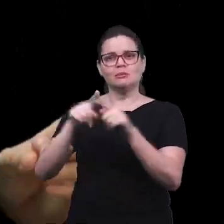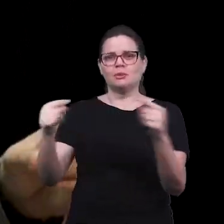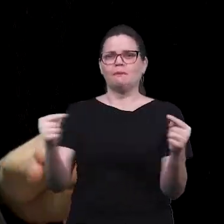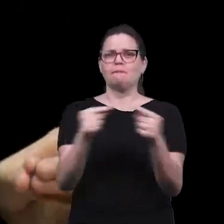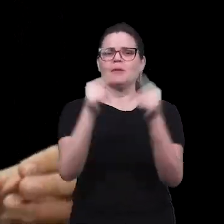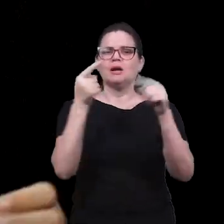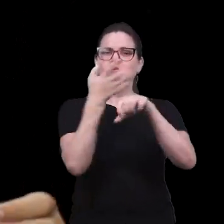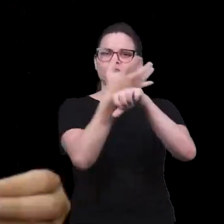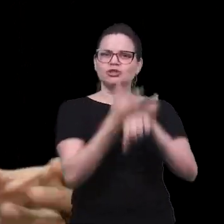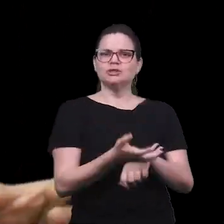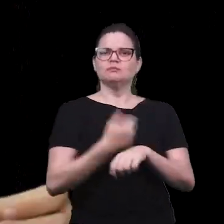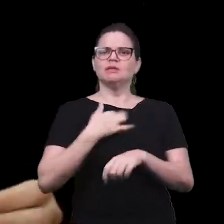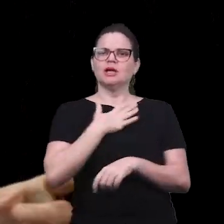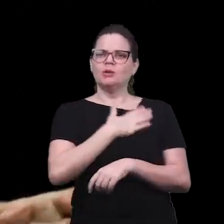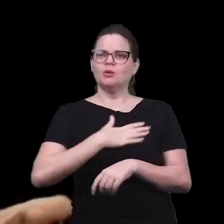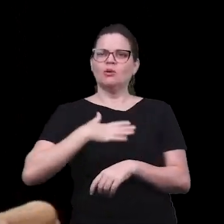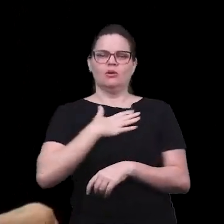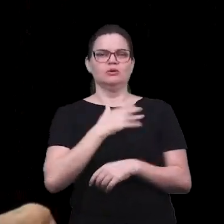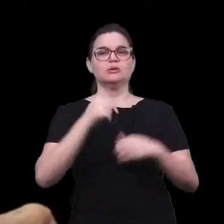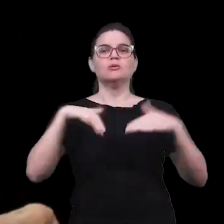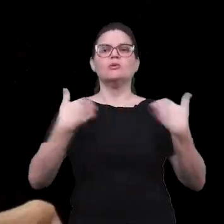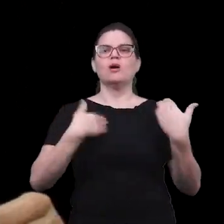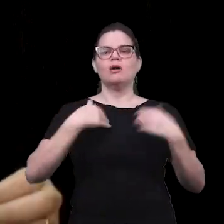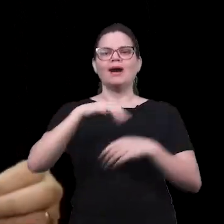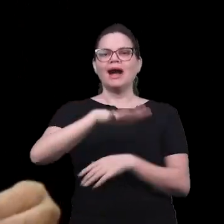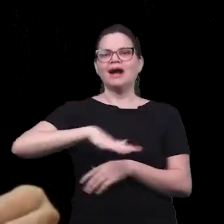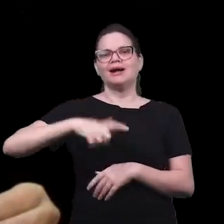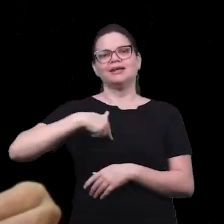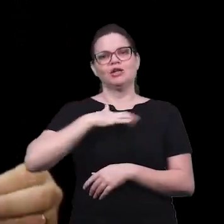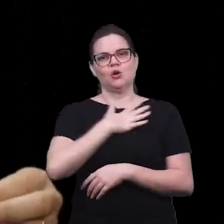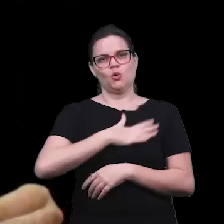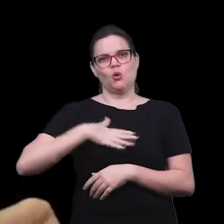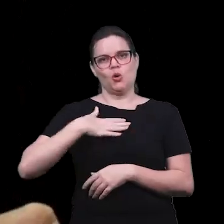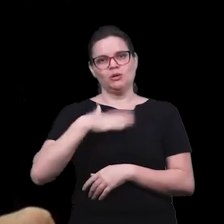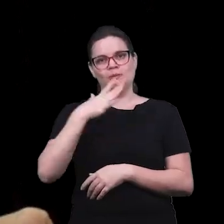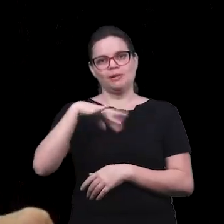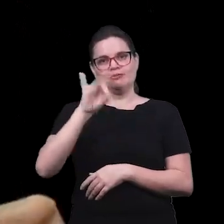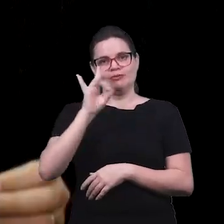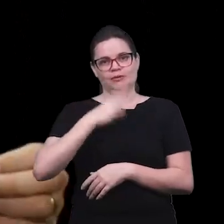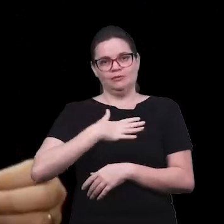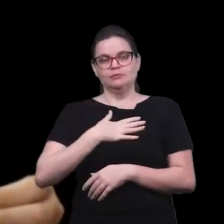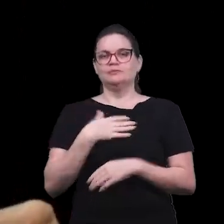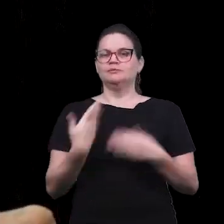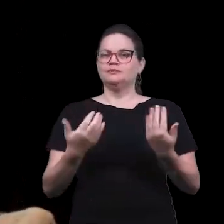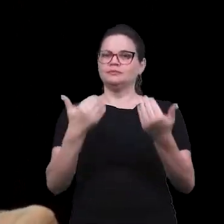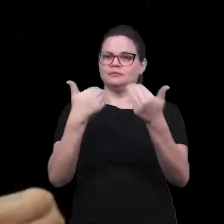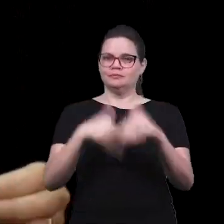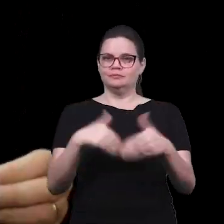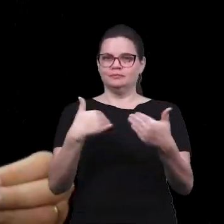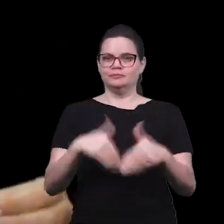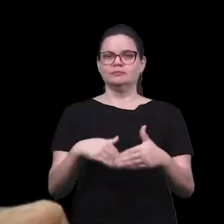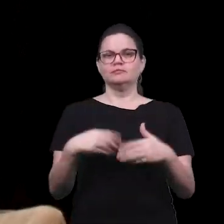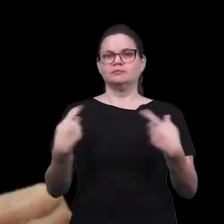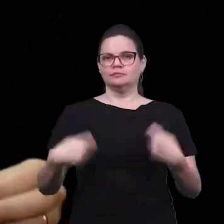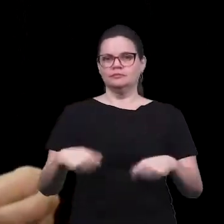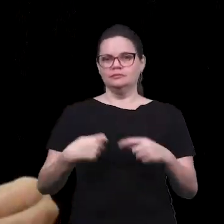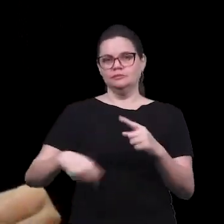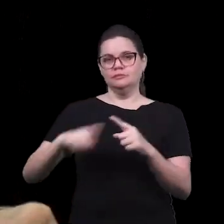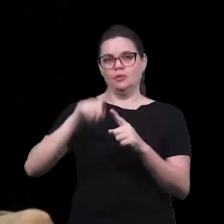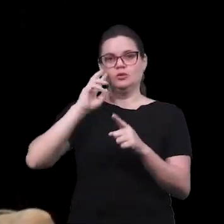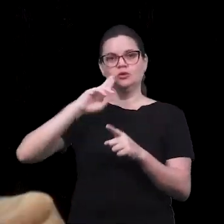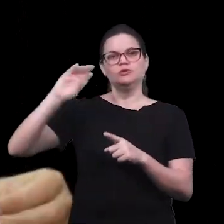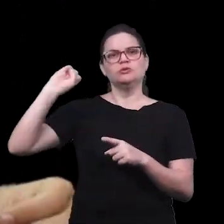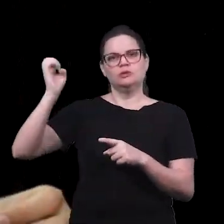ser cobrada ali no exame, na prova. Então, mesmo no concurso, é primordial a direção e